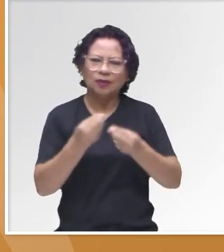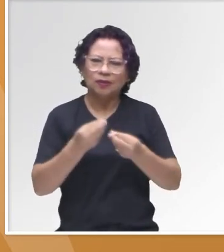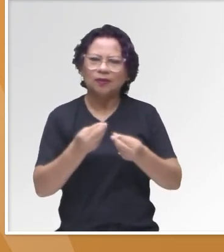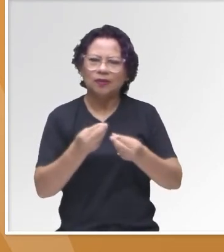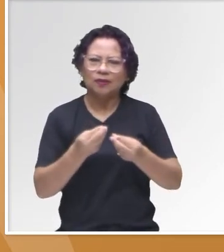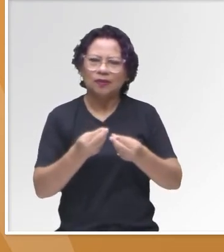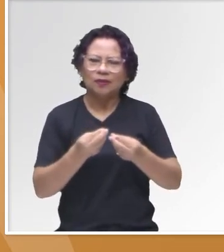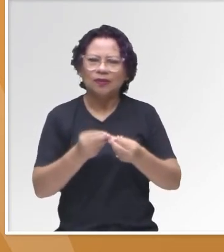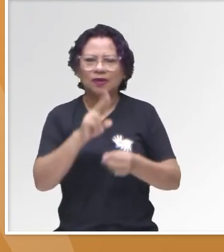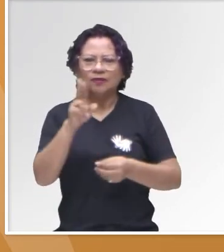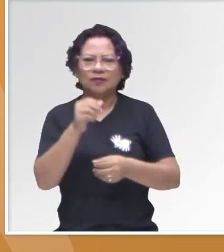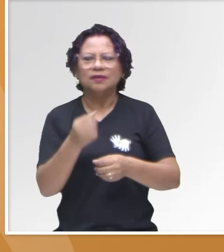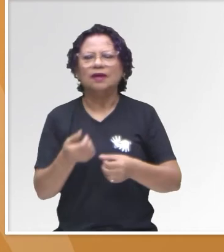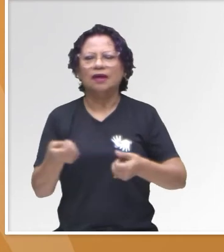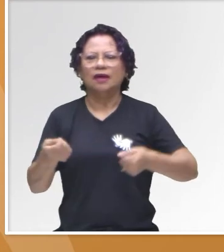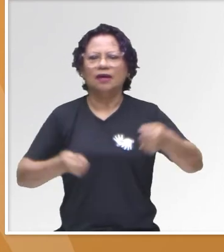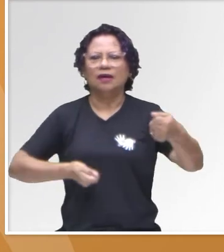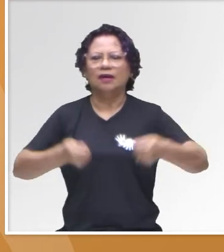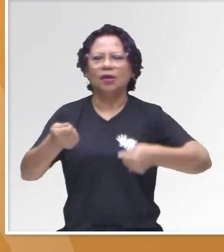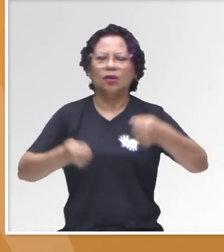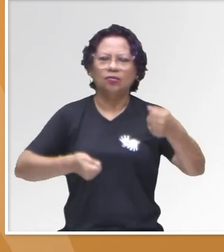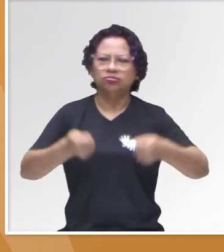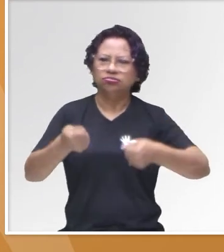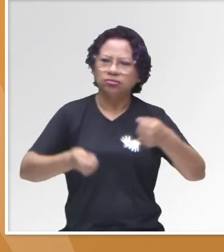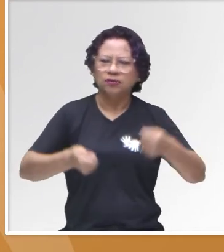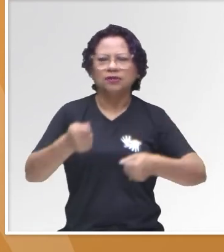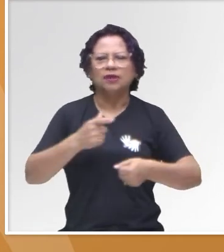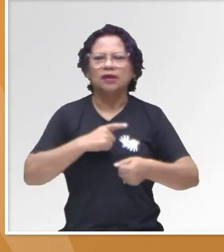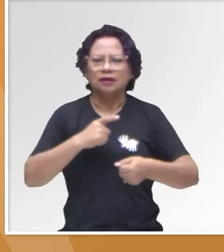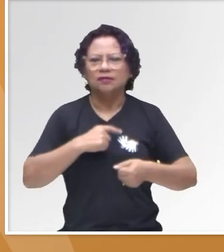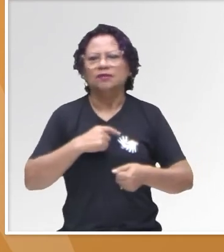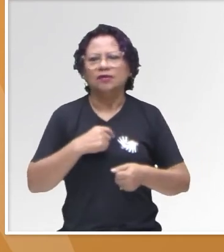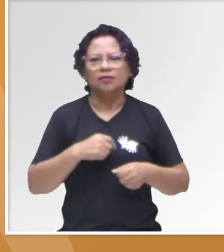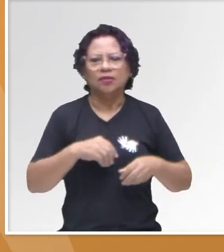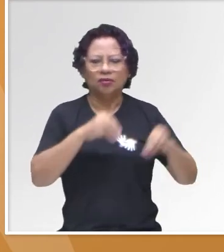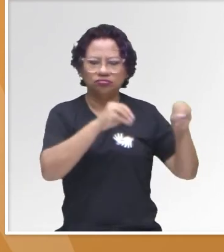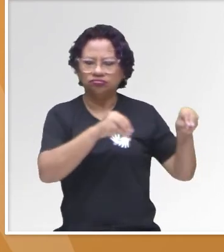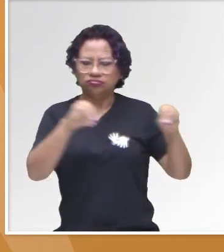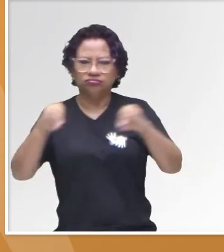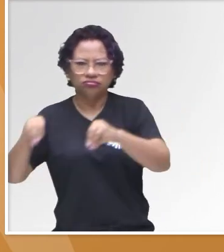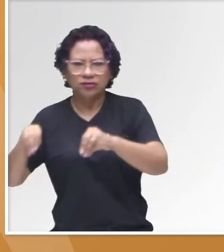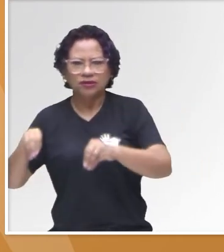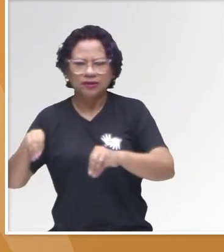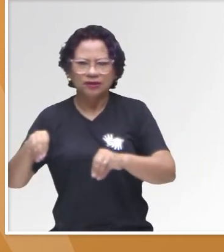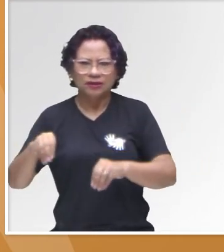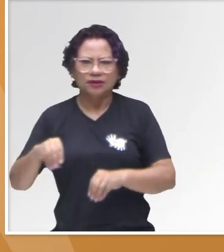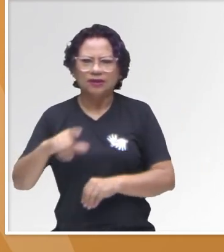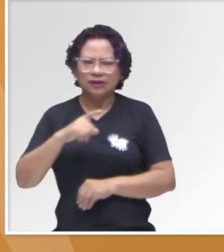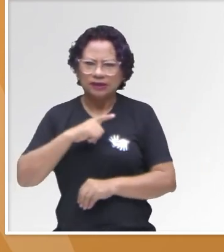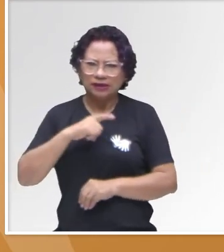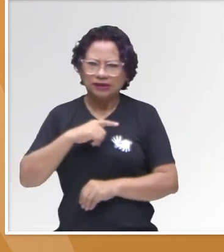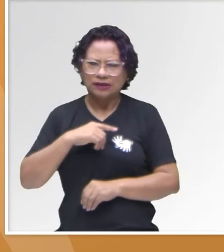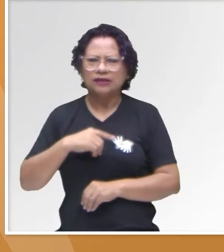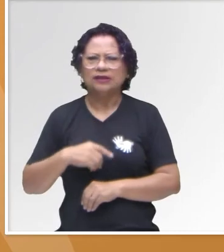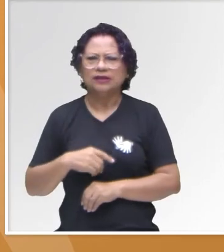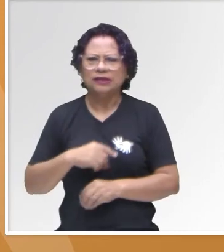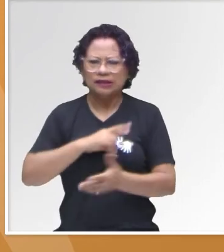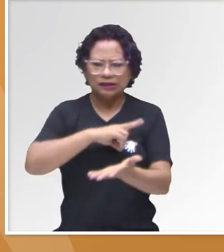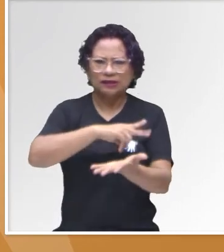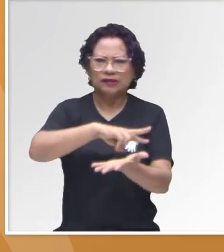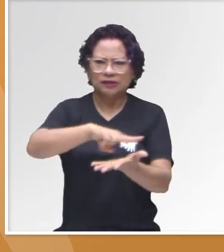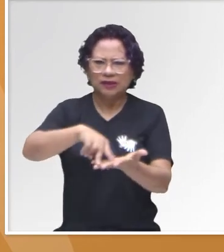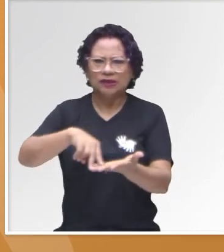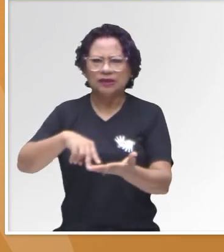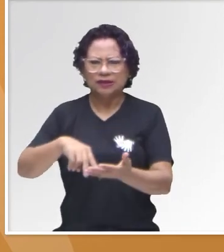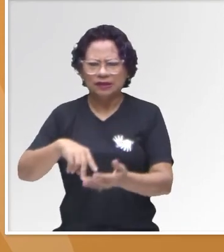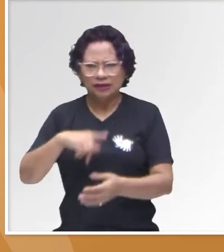um carro, alugar um carro e me locomover de um lugar para o outro? Será se tem um porto, né, para me receber? Ou até mesmo um aeroporto,